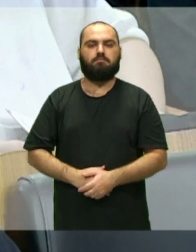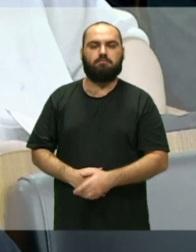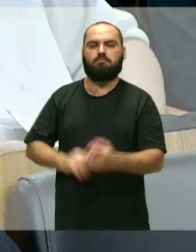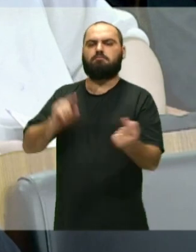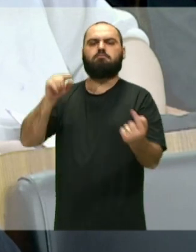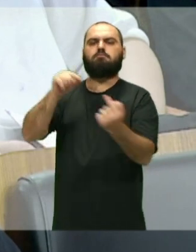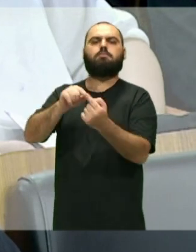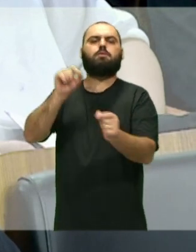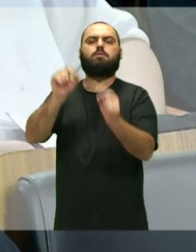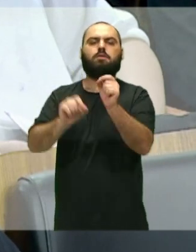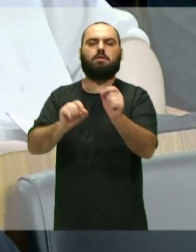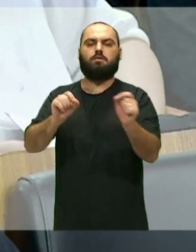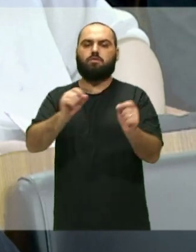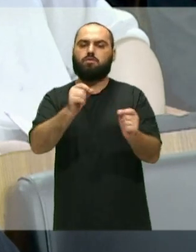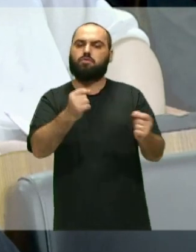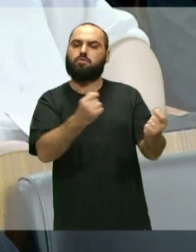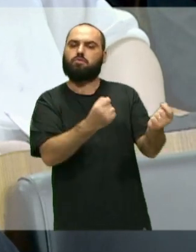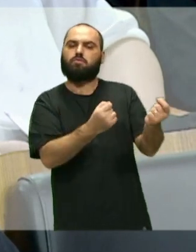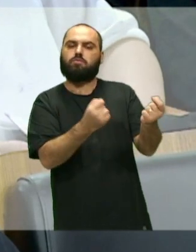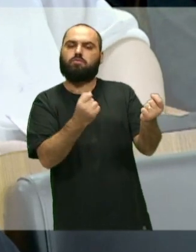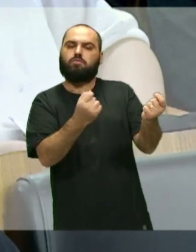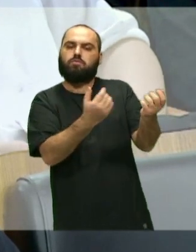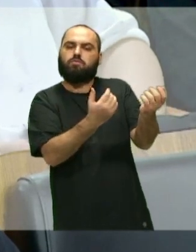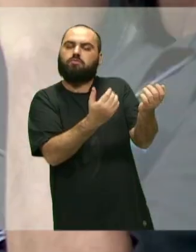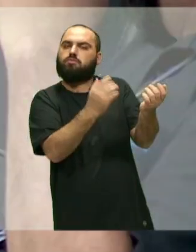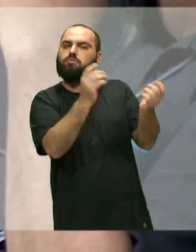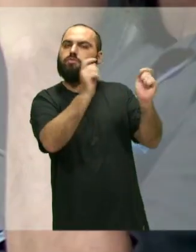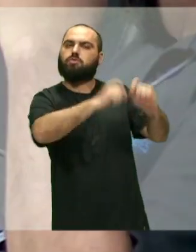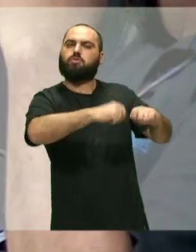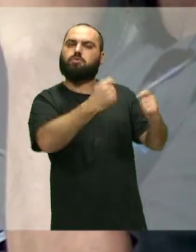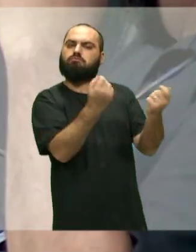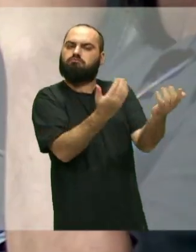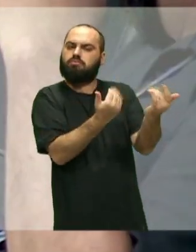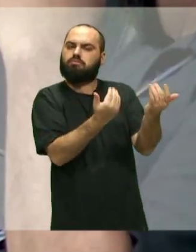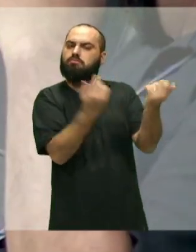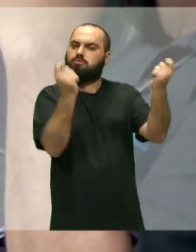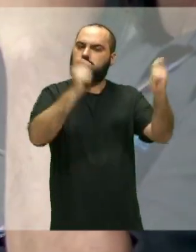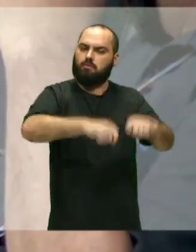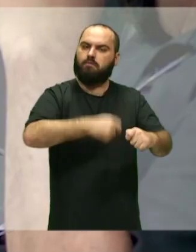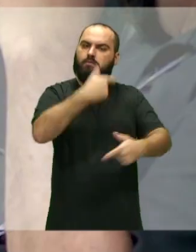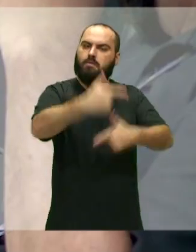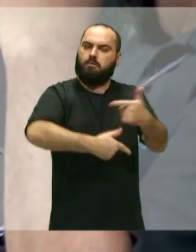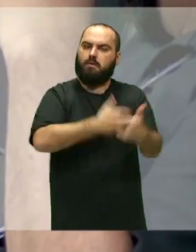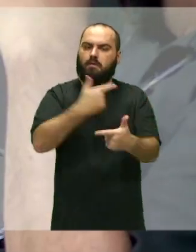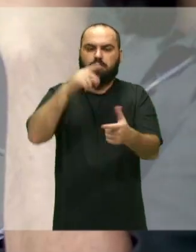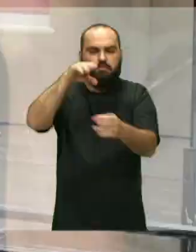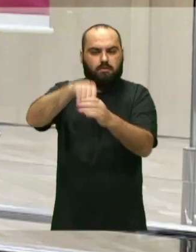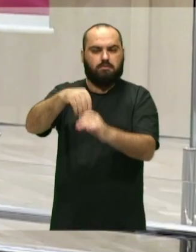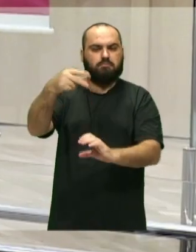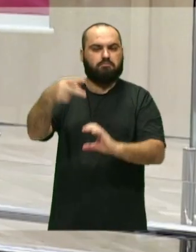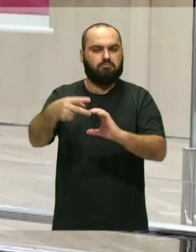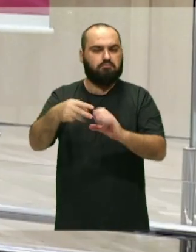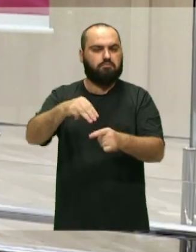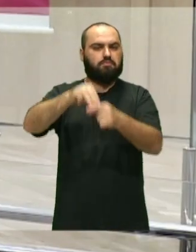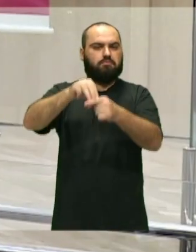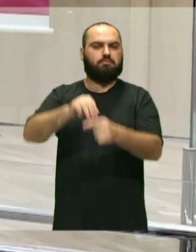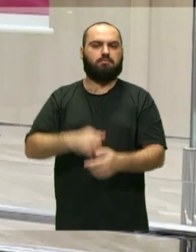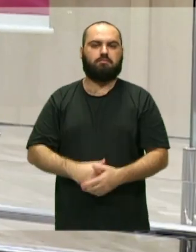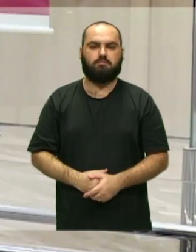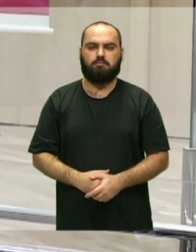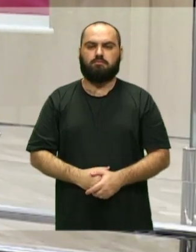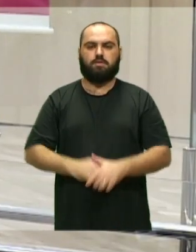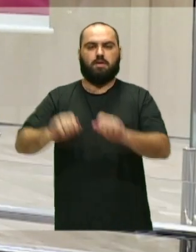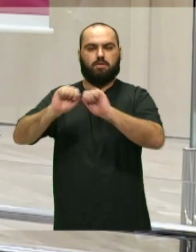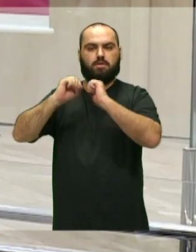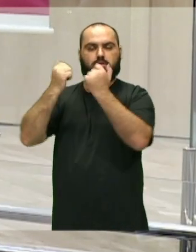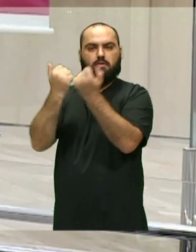foi capacitar os jovens eleitos vereadores Mirins para atuarem nos mandatos em seus municípios a realização foi das